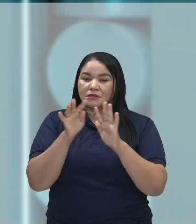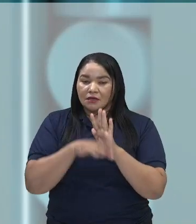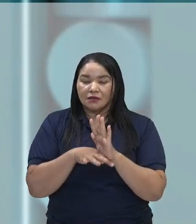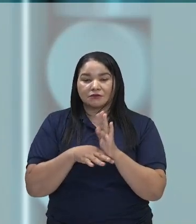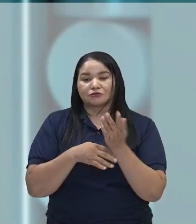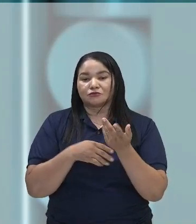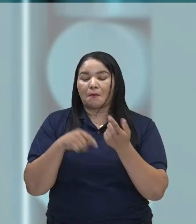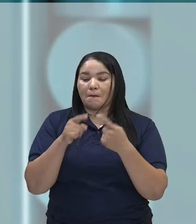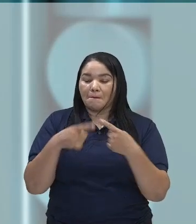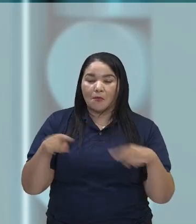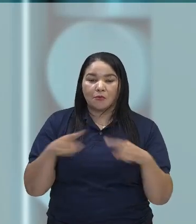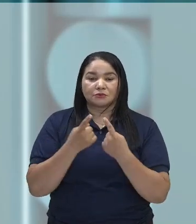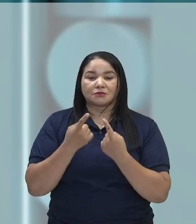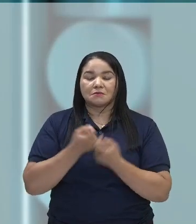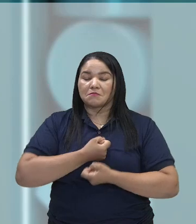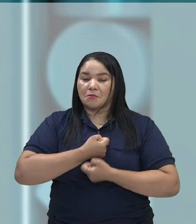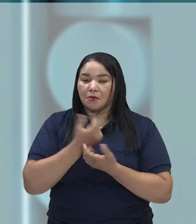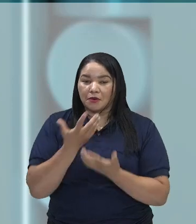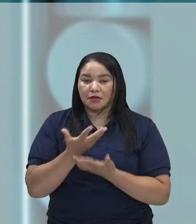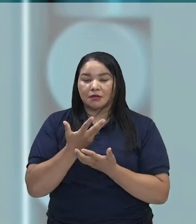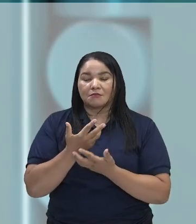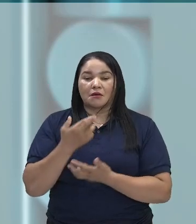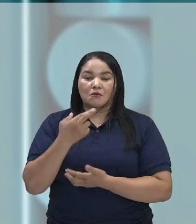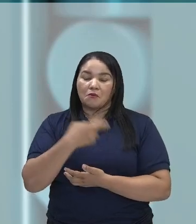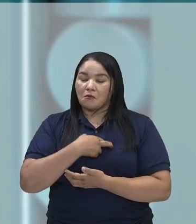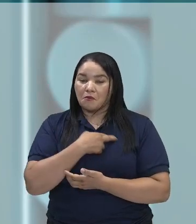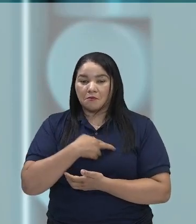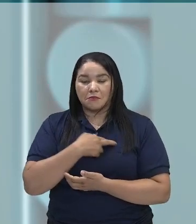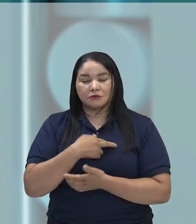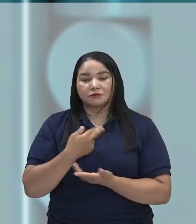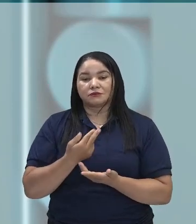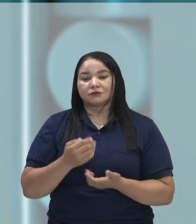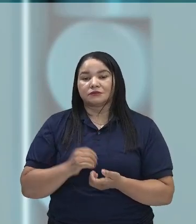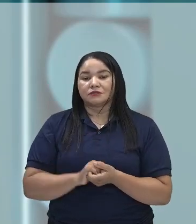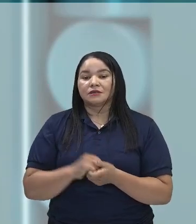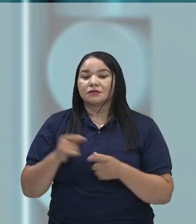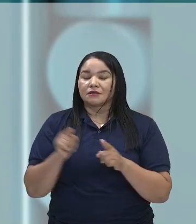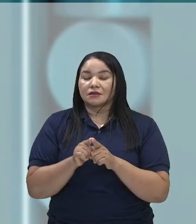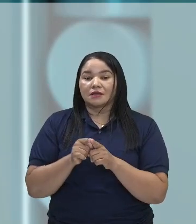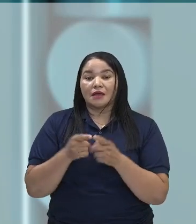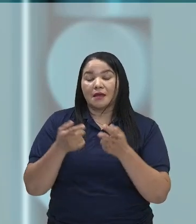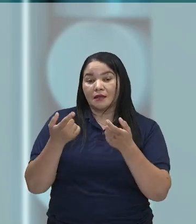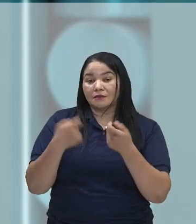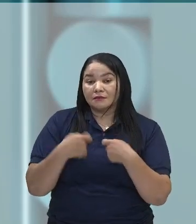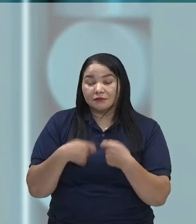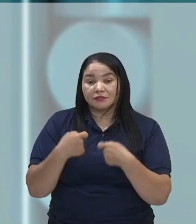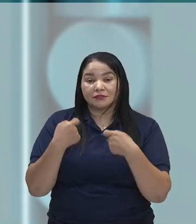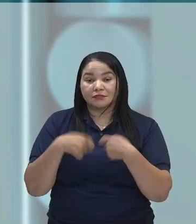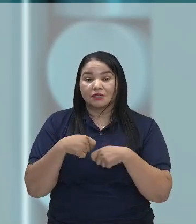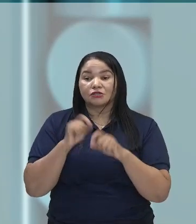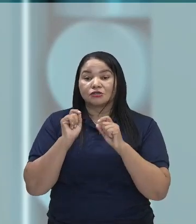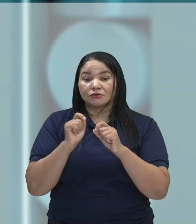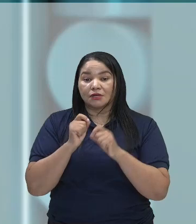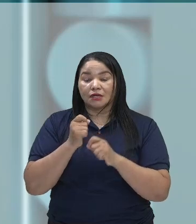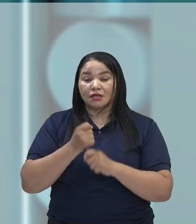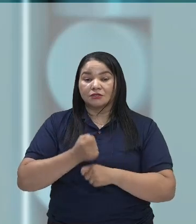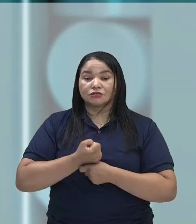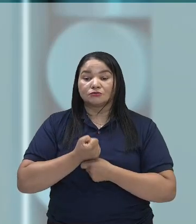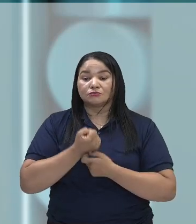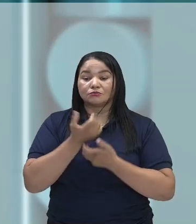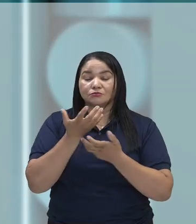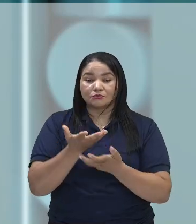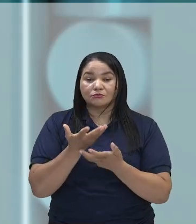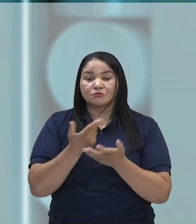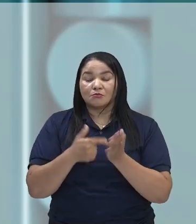poema, aquele romance. Então, ele tem uma necessidade de transmitir para o